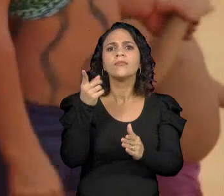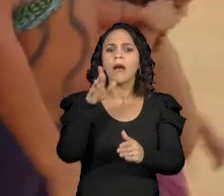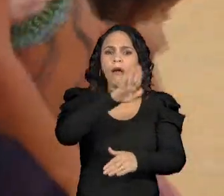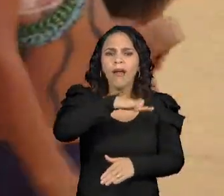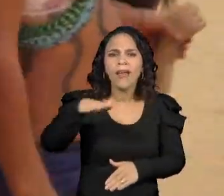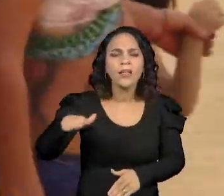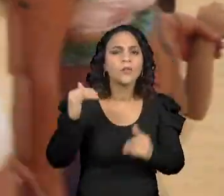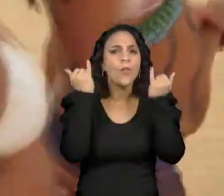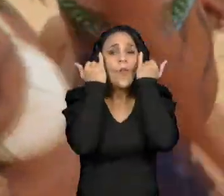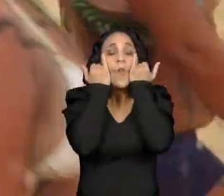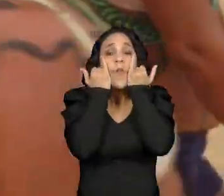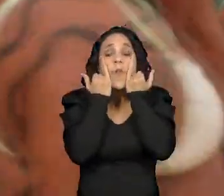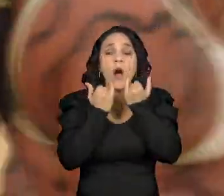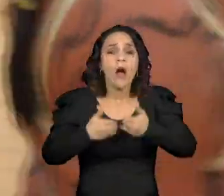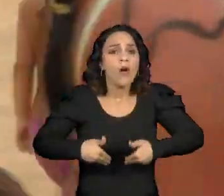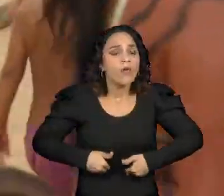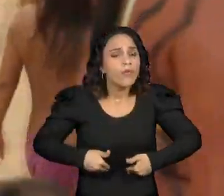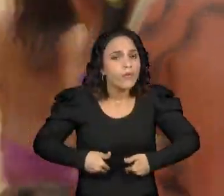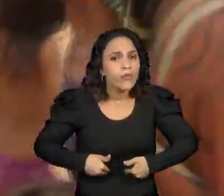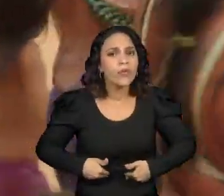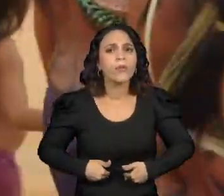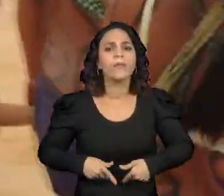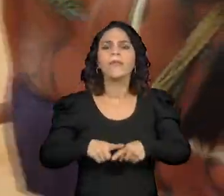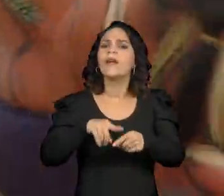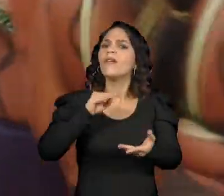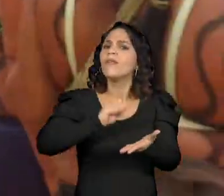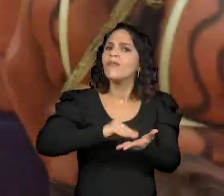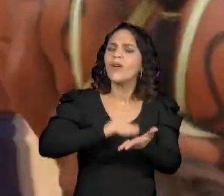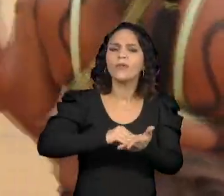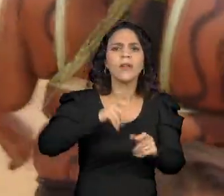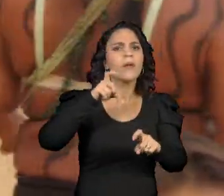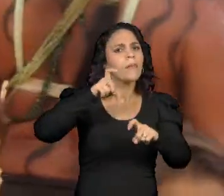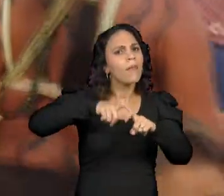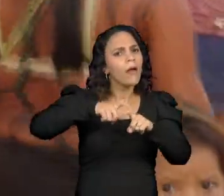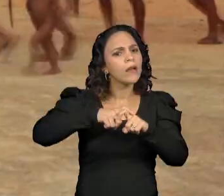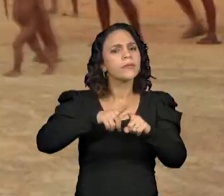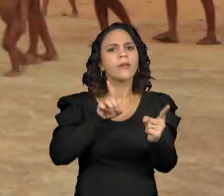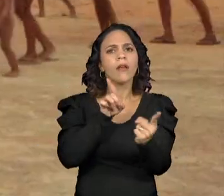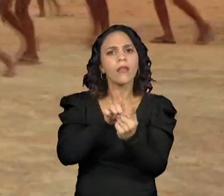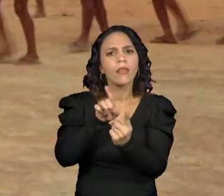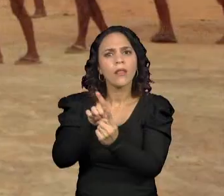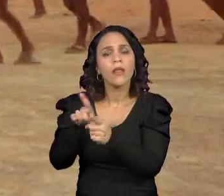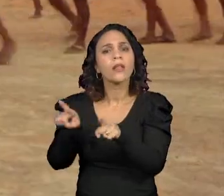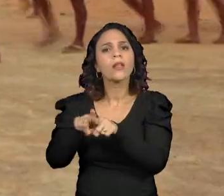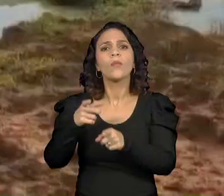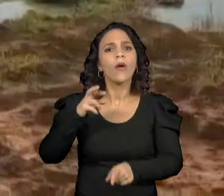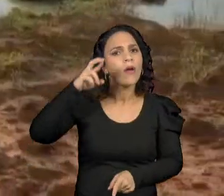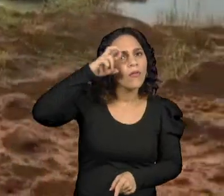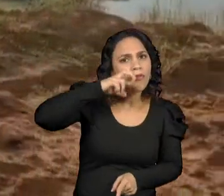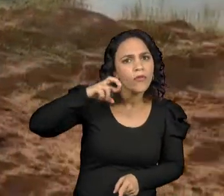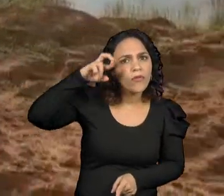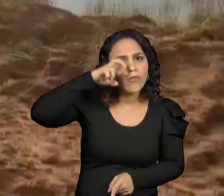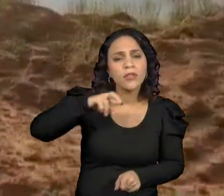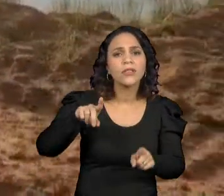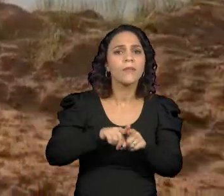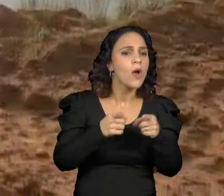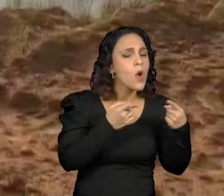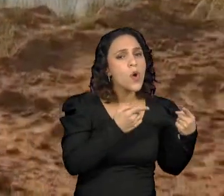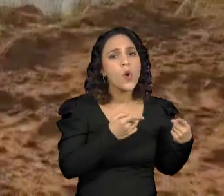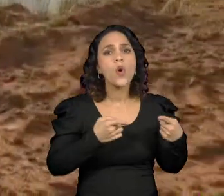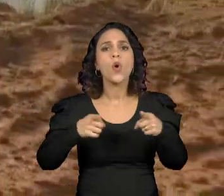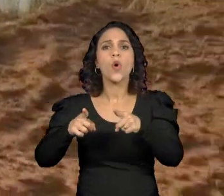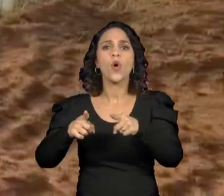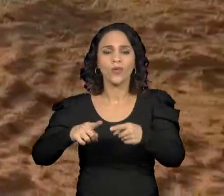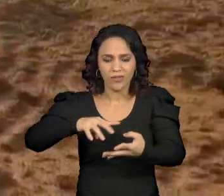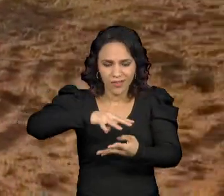das crianças indígenas, falta de atendimento médico e ausência de fiscalização e combate ao